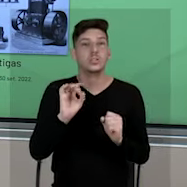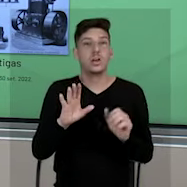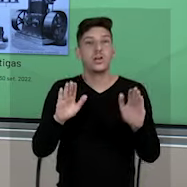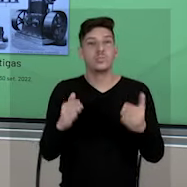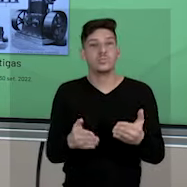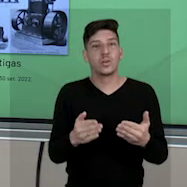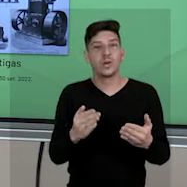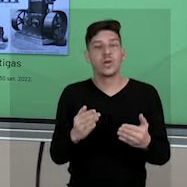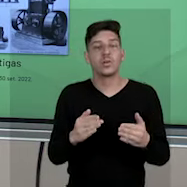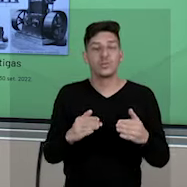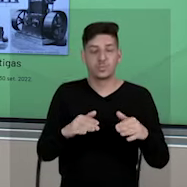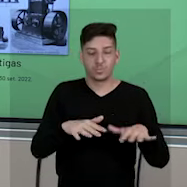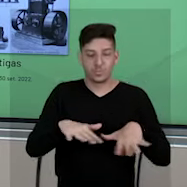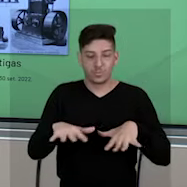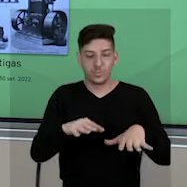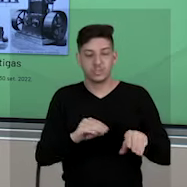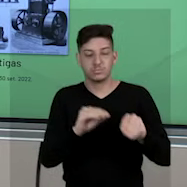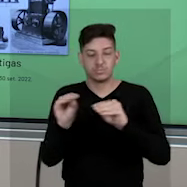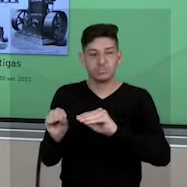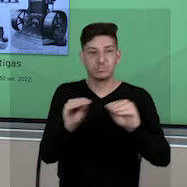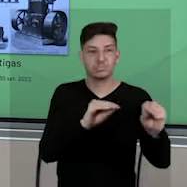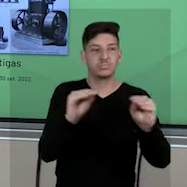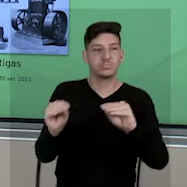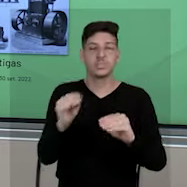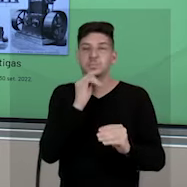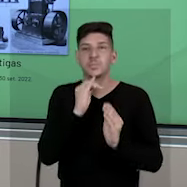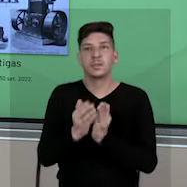do deslocamento, que eu falei com vocês, dos barcos,